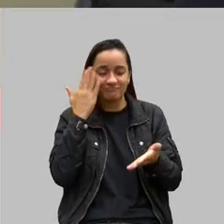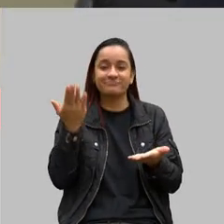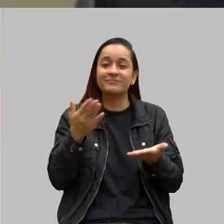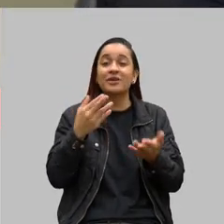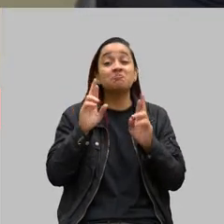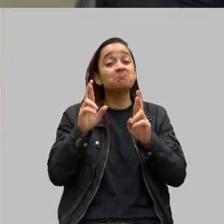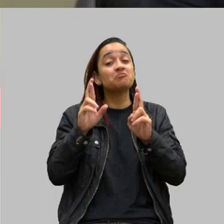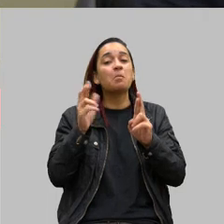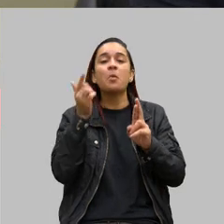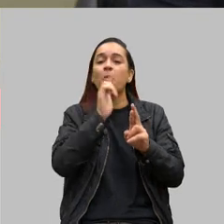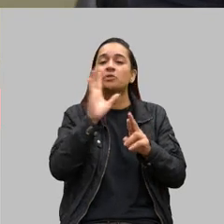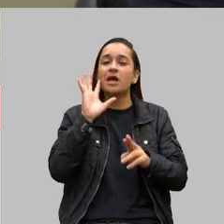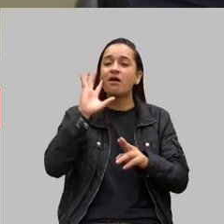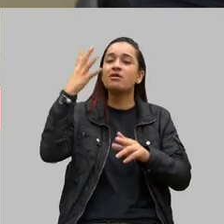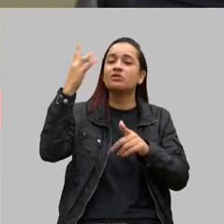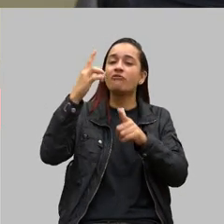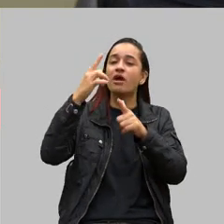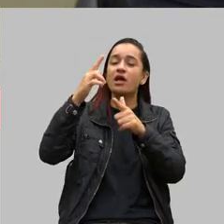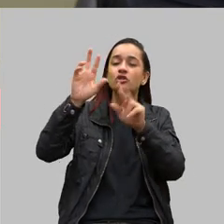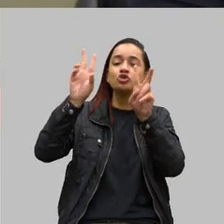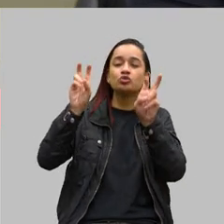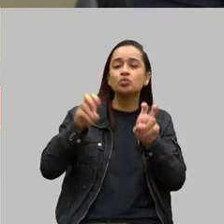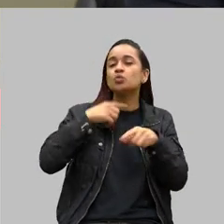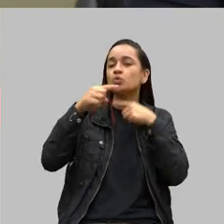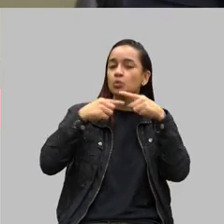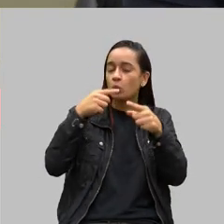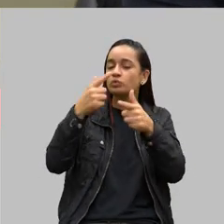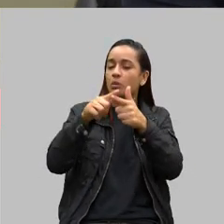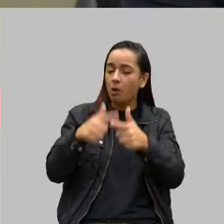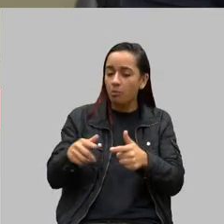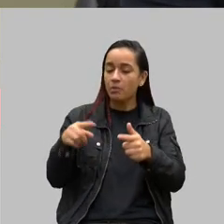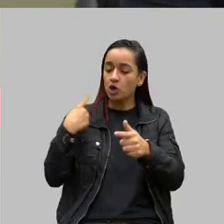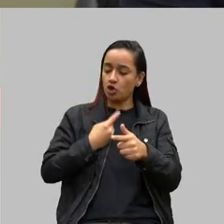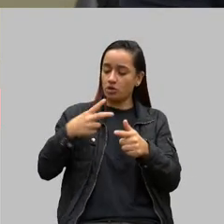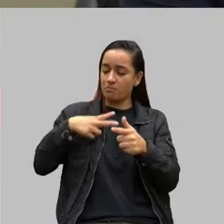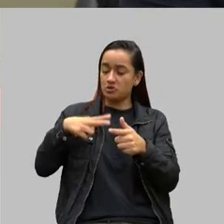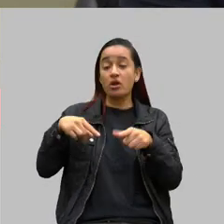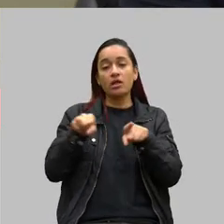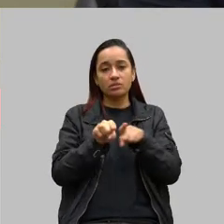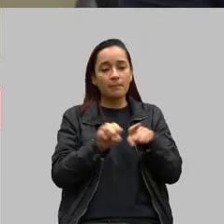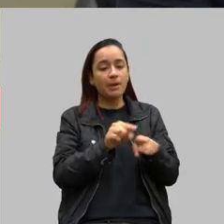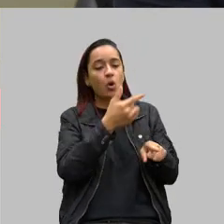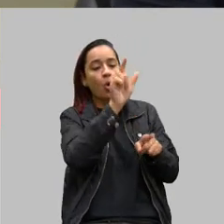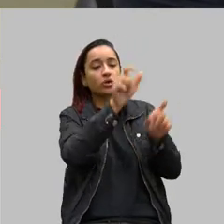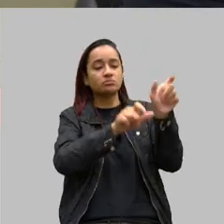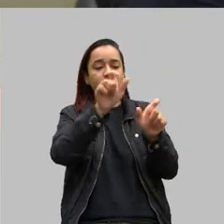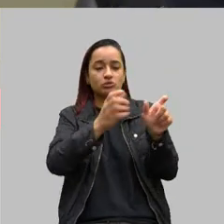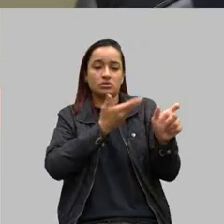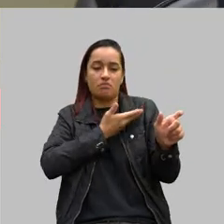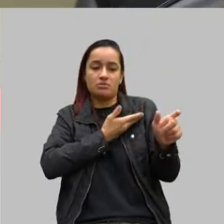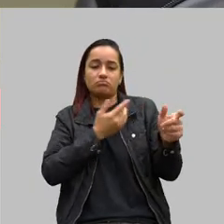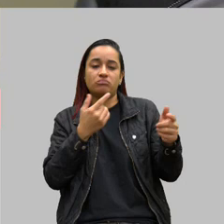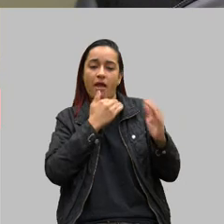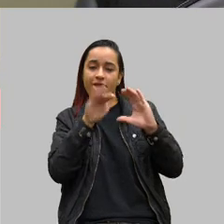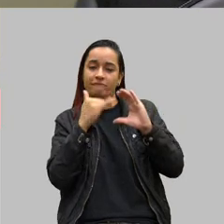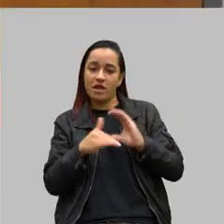também solucionar dúvidas não só nossas em particular mas da comissão e de colegas que que nos